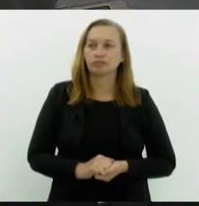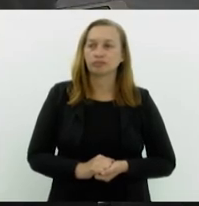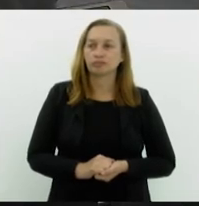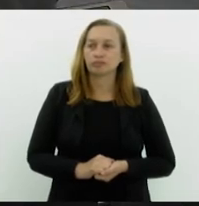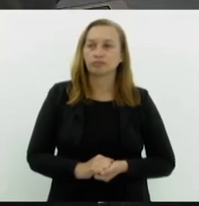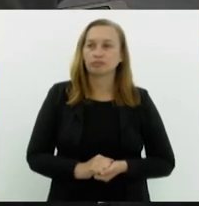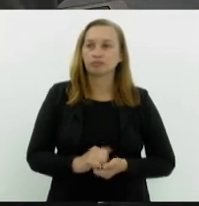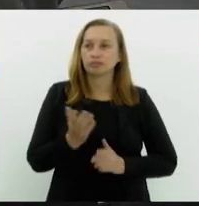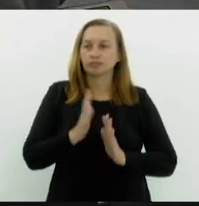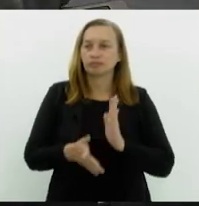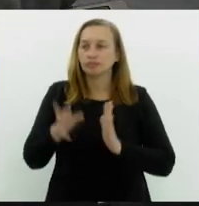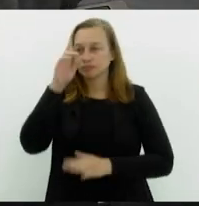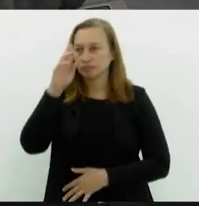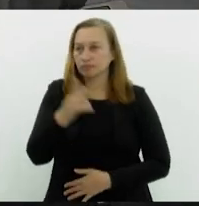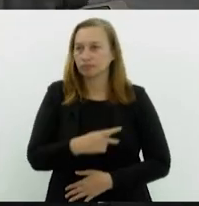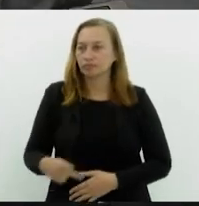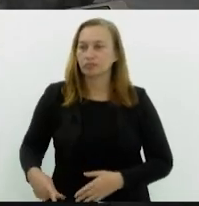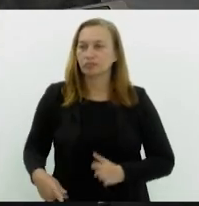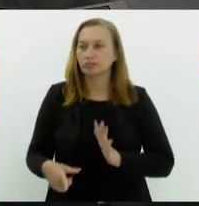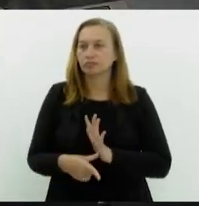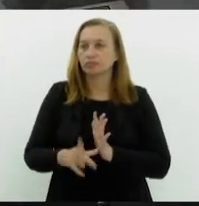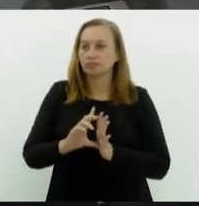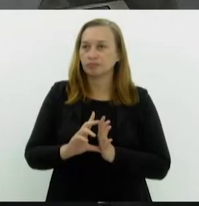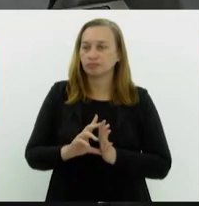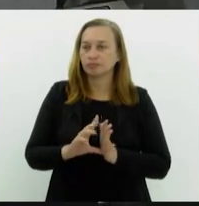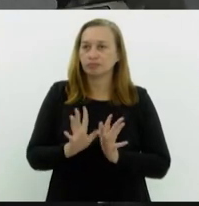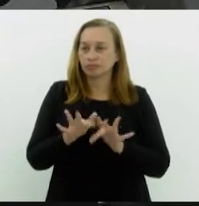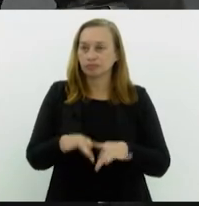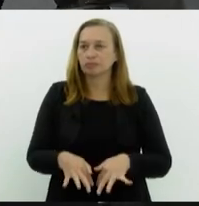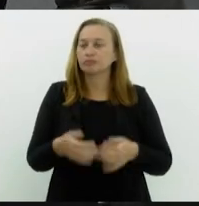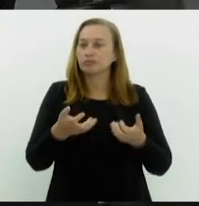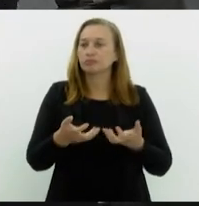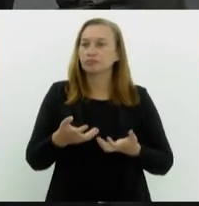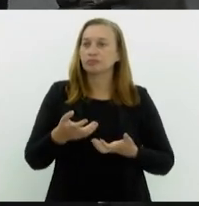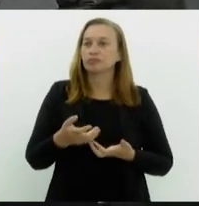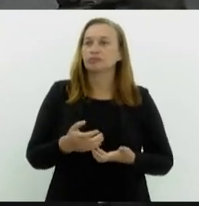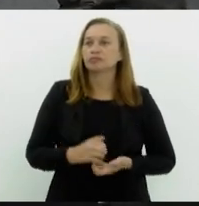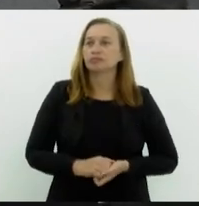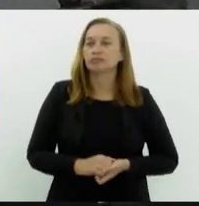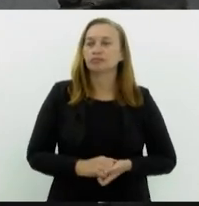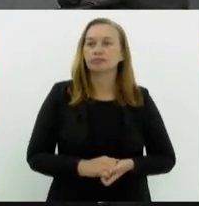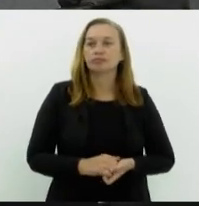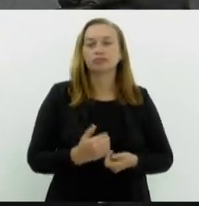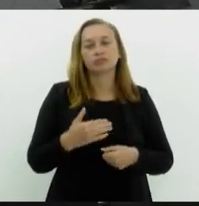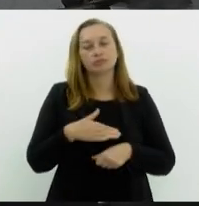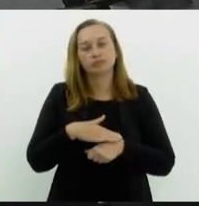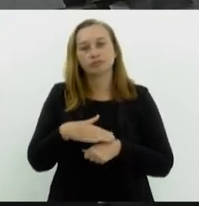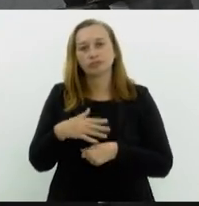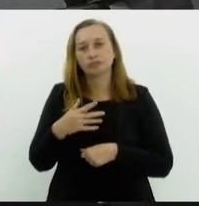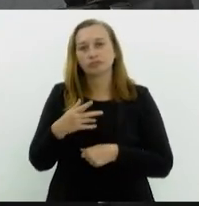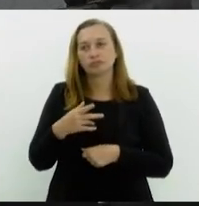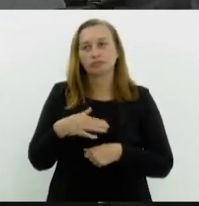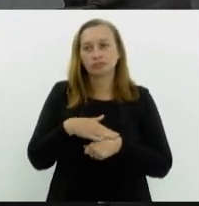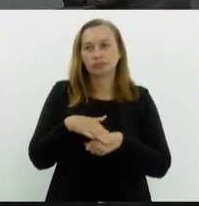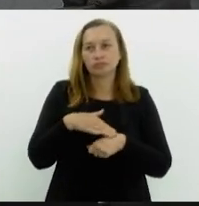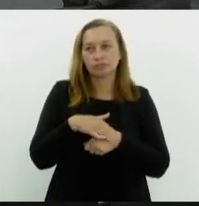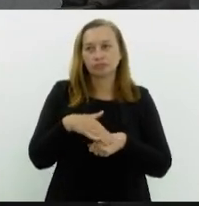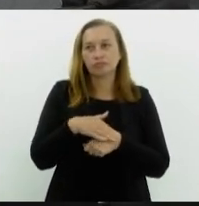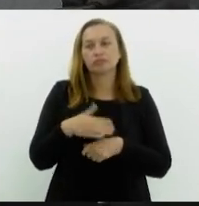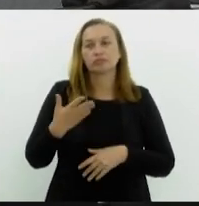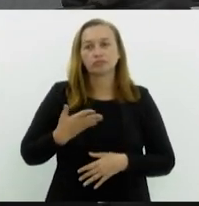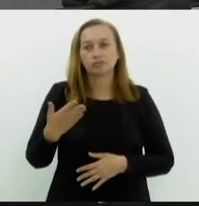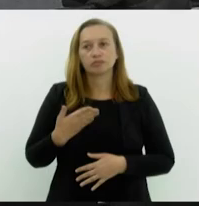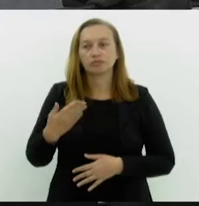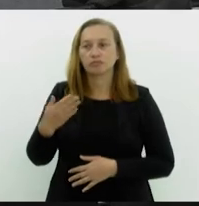Pela ordem, senhora presidenta, antes da Vossa Excelência terminar, estava aqui até comentando com os companheiros Carlos